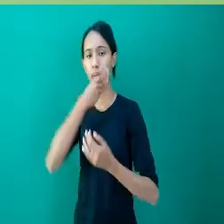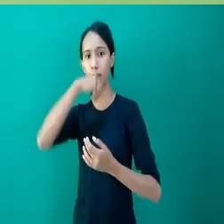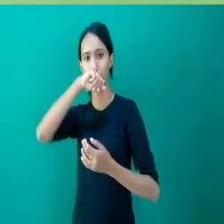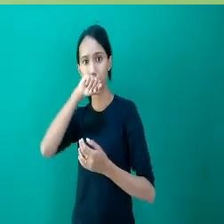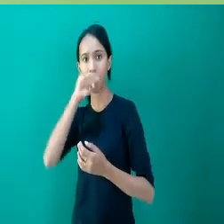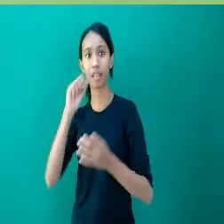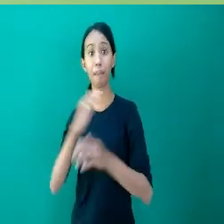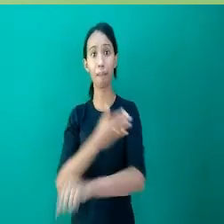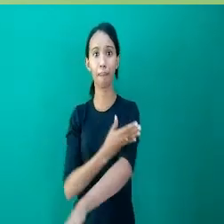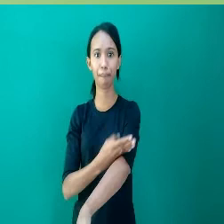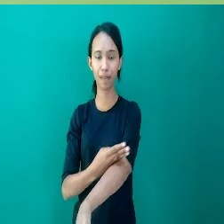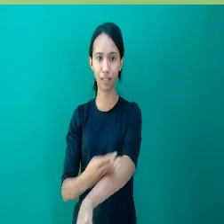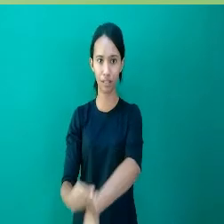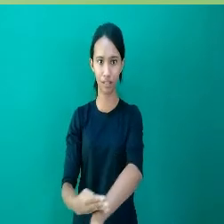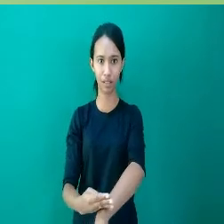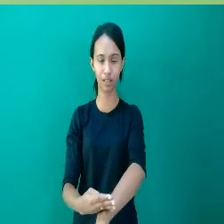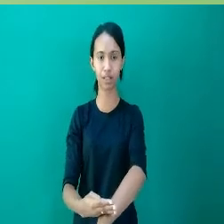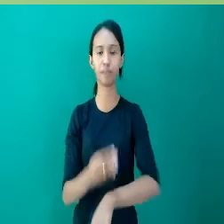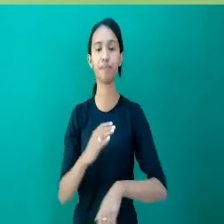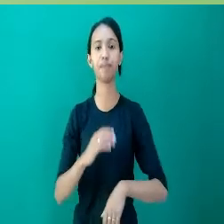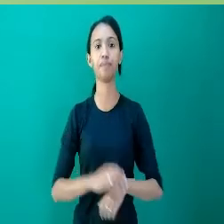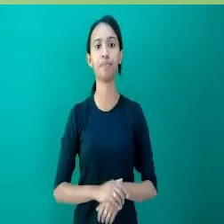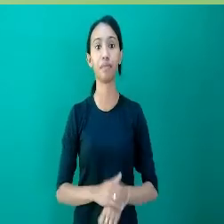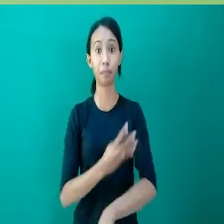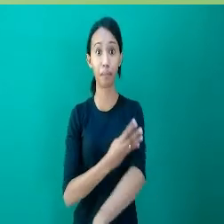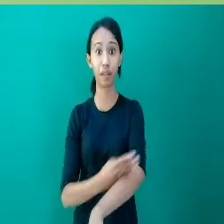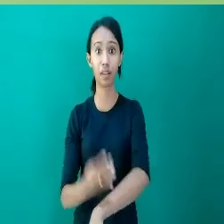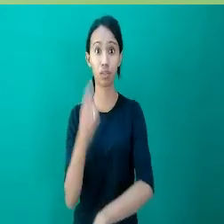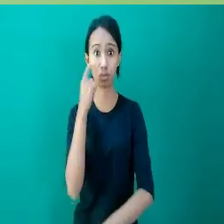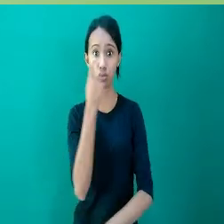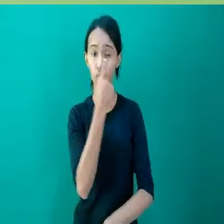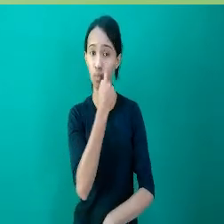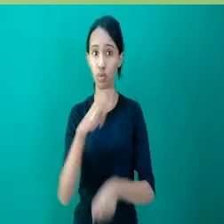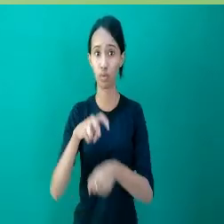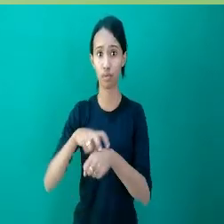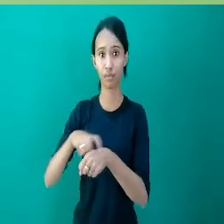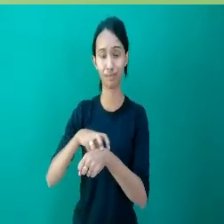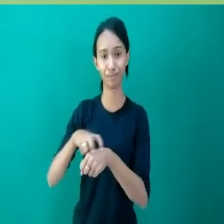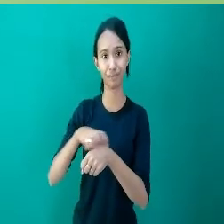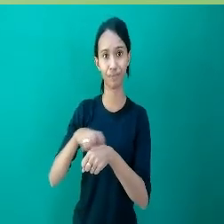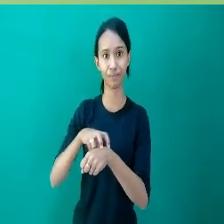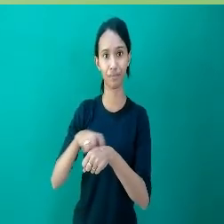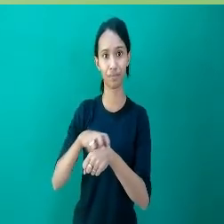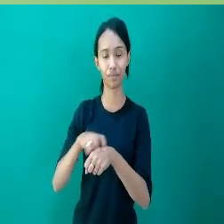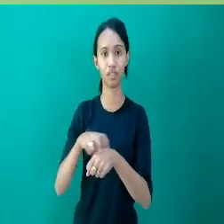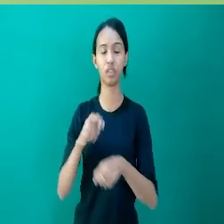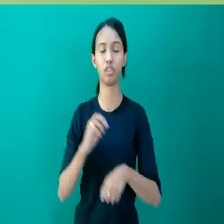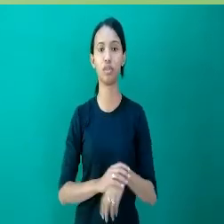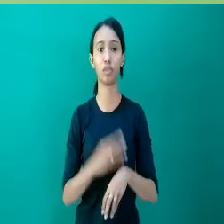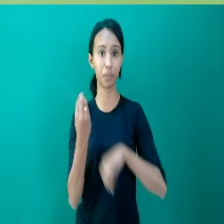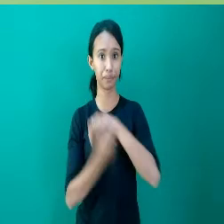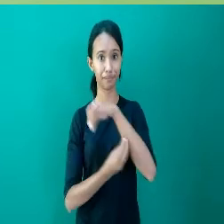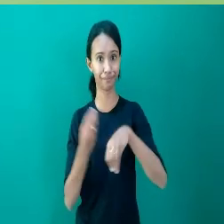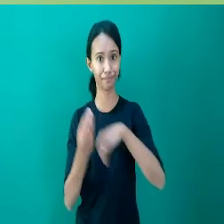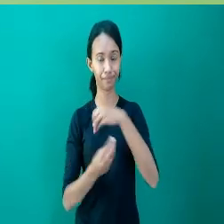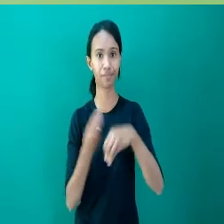né? Eles são claros, brancos, olhos verdes, né? Eu fiquei essa